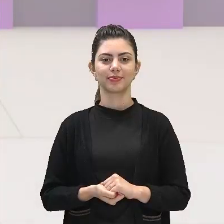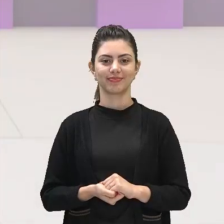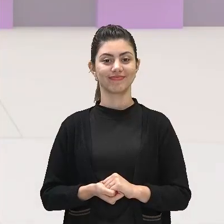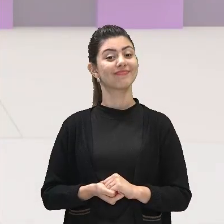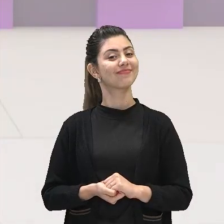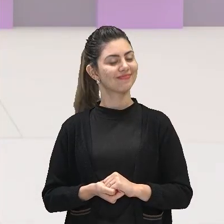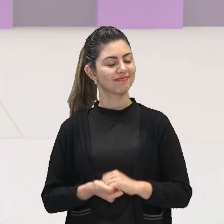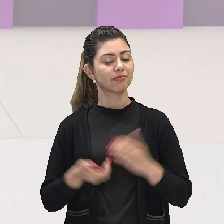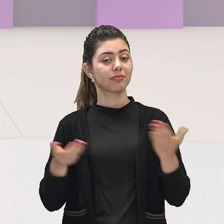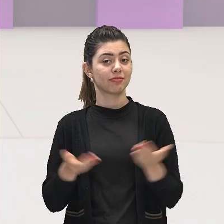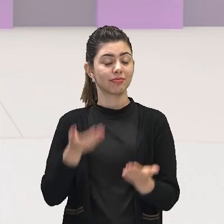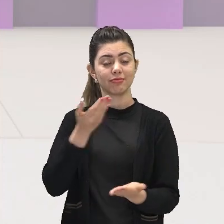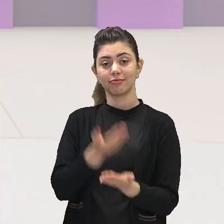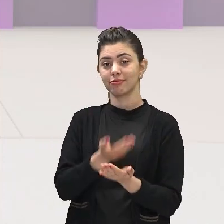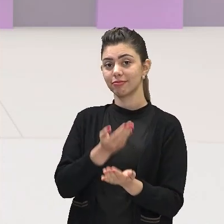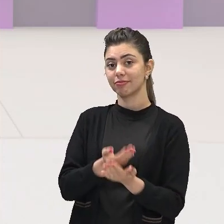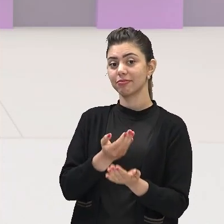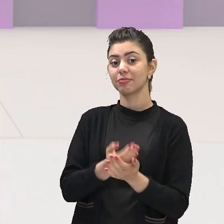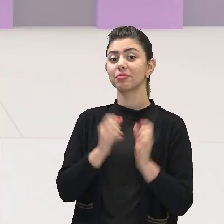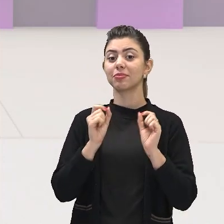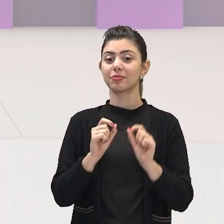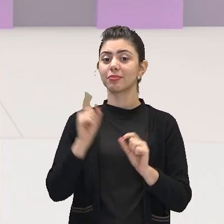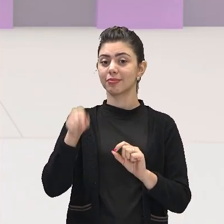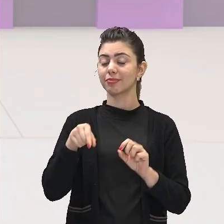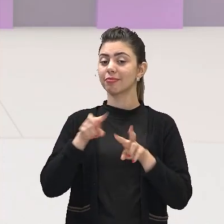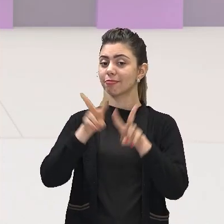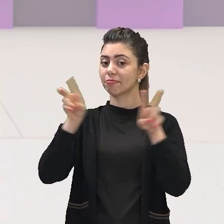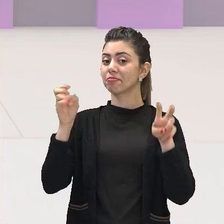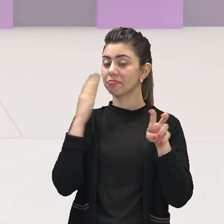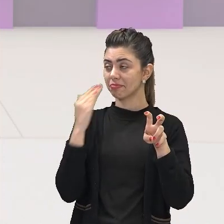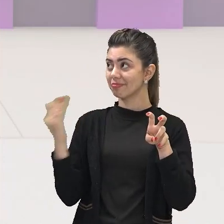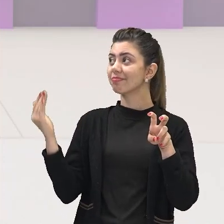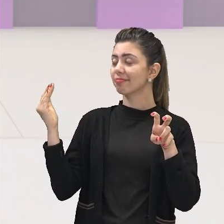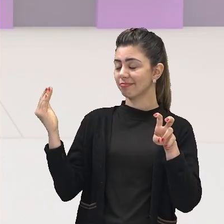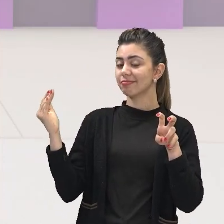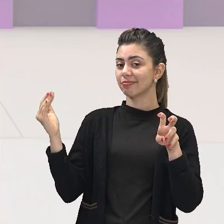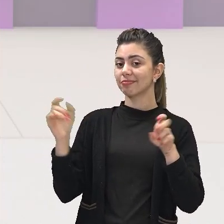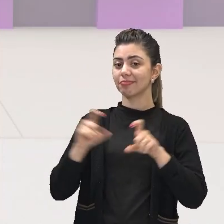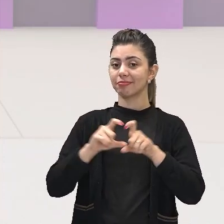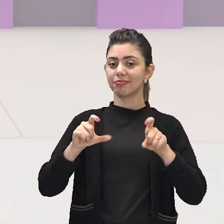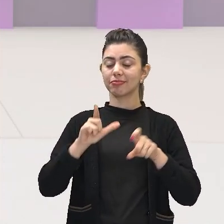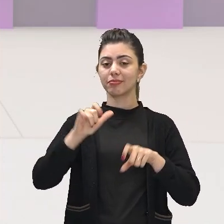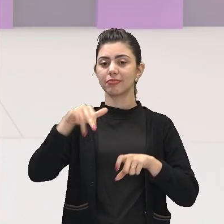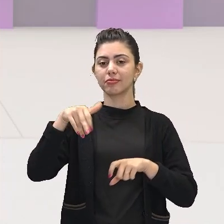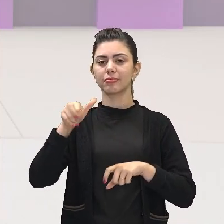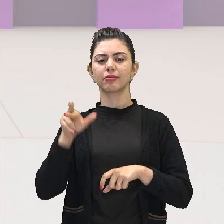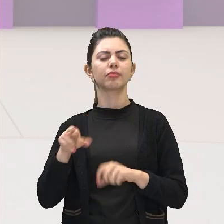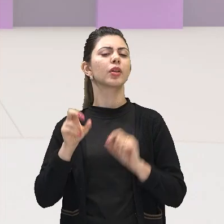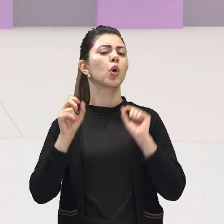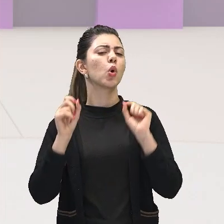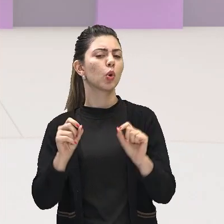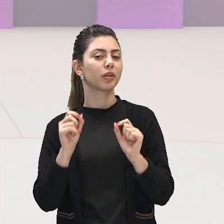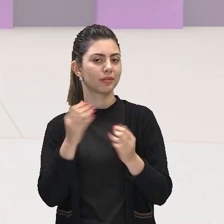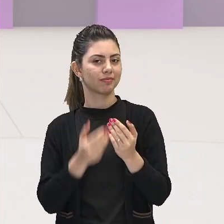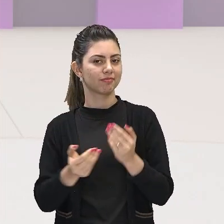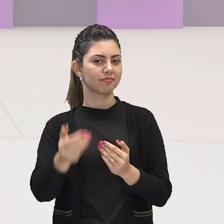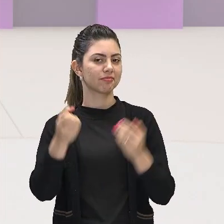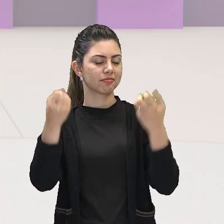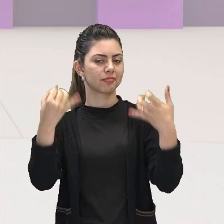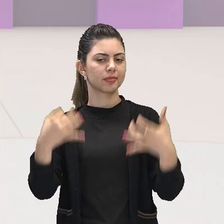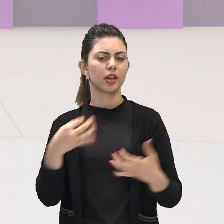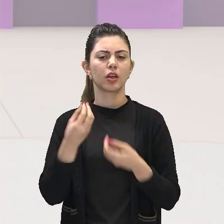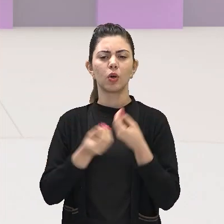E essa é a nossa aula de sistemas lineares. Então aqui a gente vai ver o que é sistema linear, né? Como